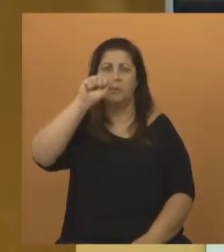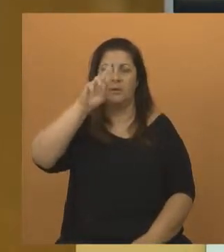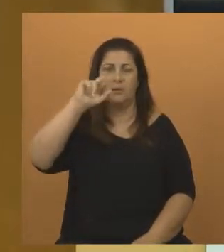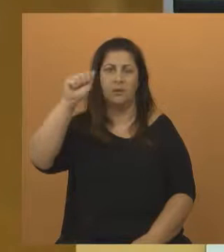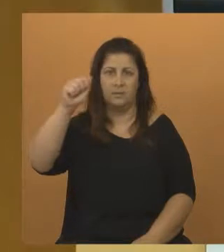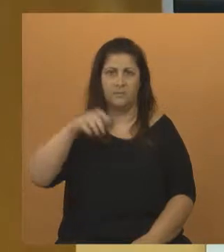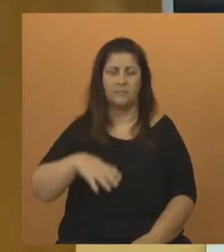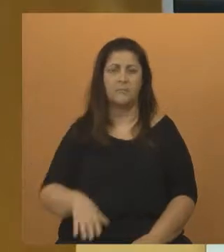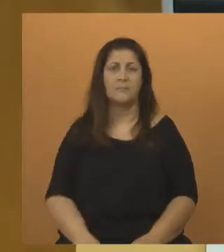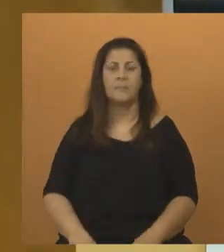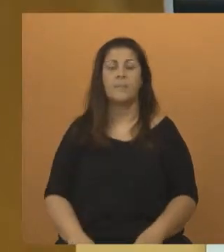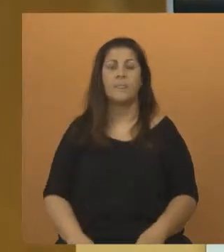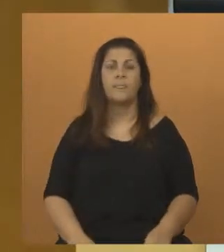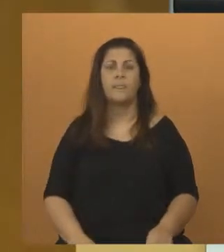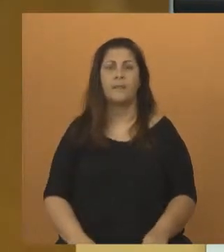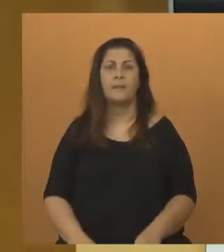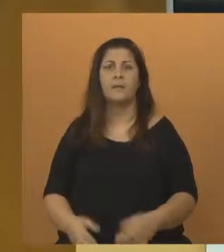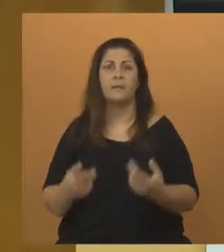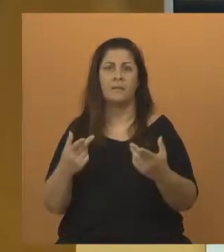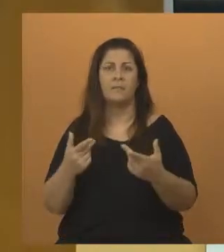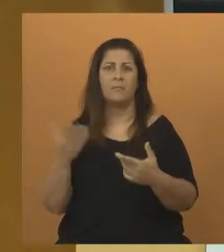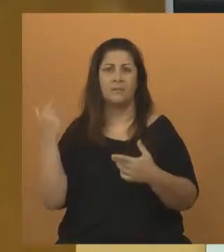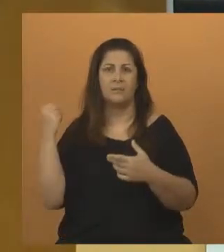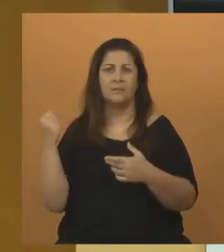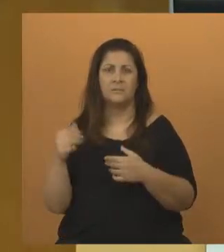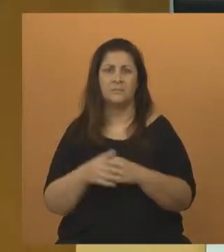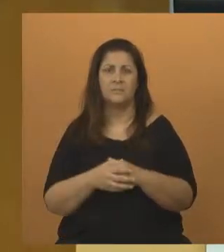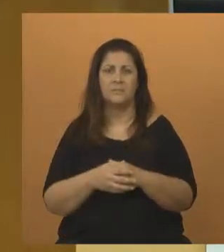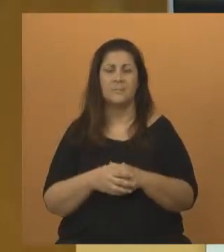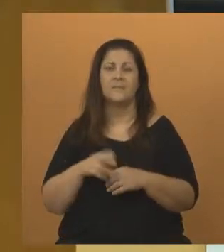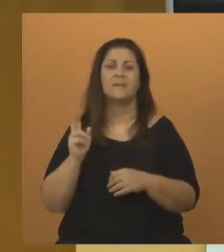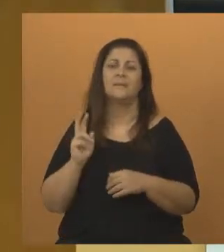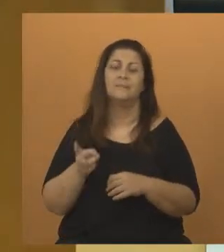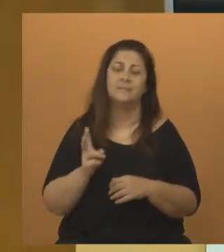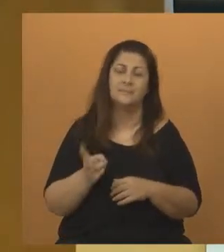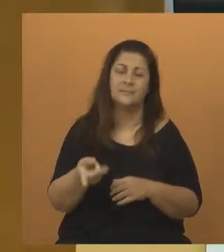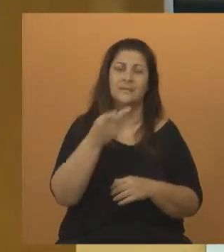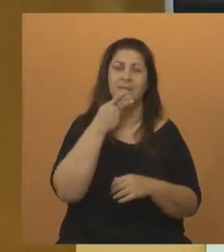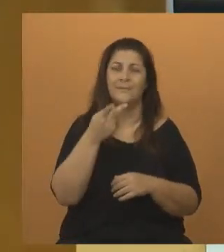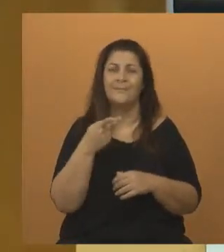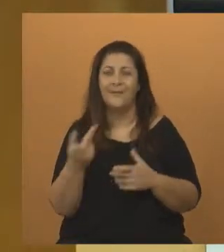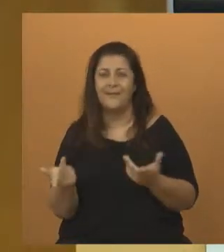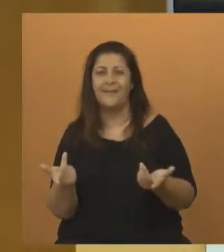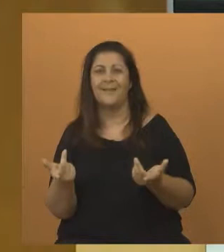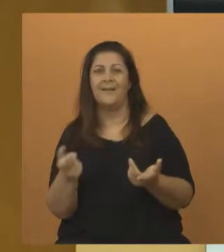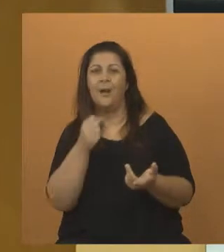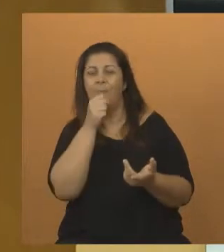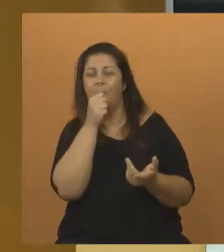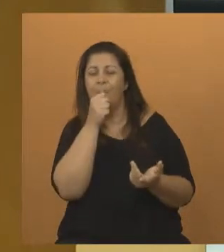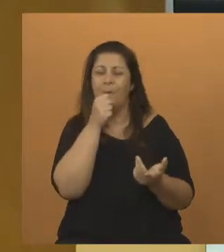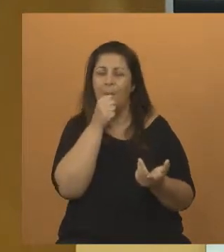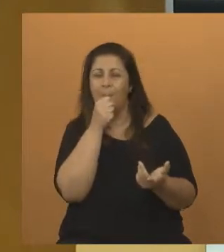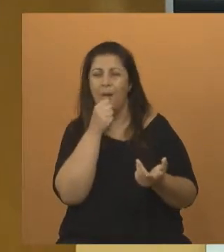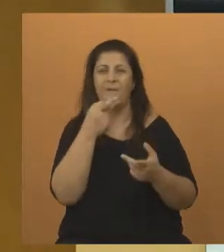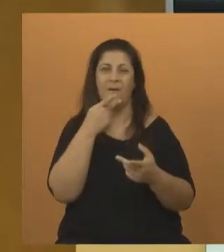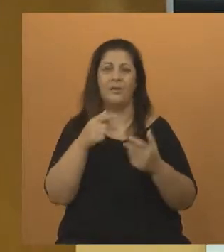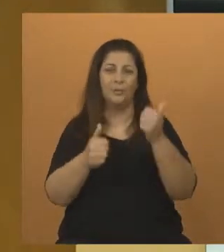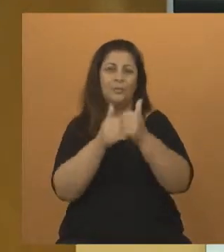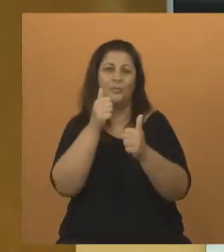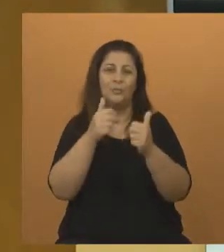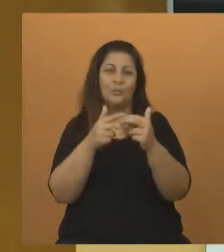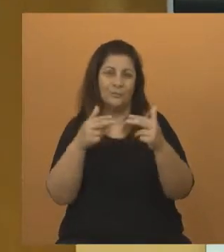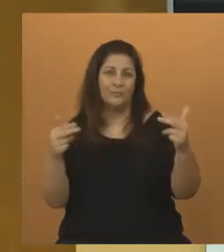Antônio Jordão Mercadante, em que o Guedes sempre narrava os jogos lá, não é isso? Do